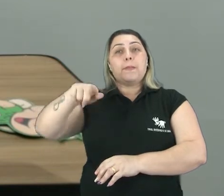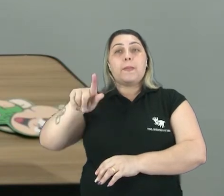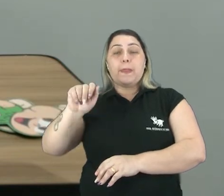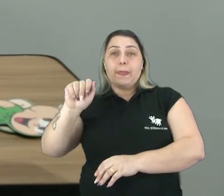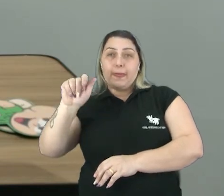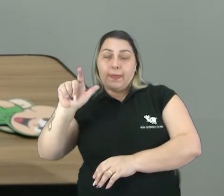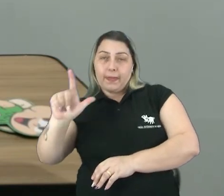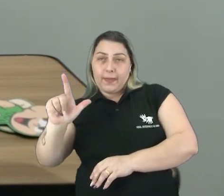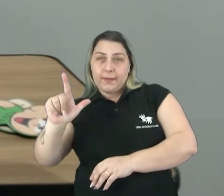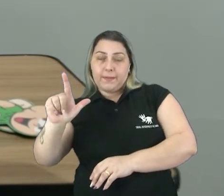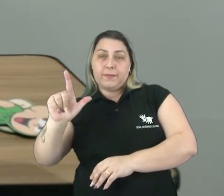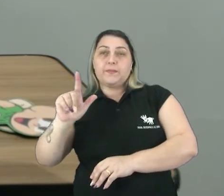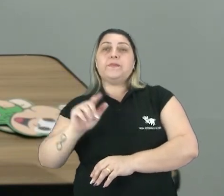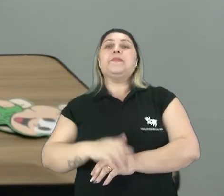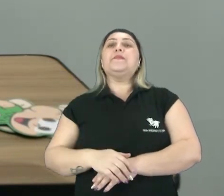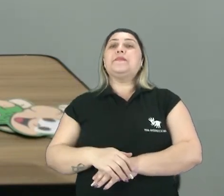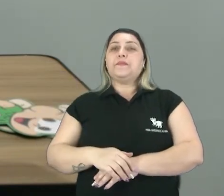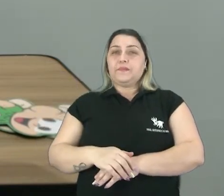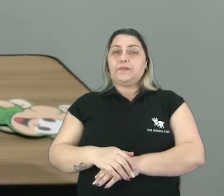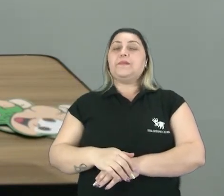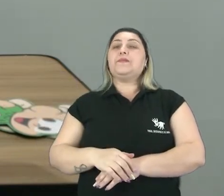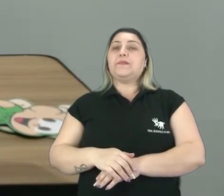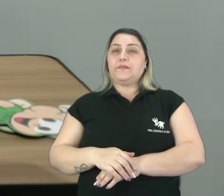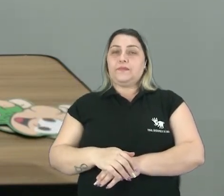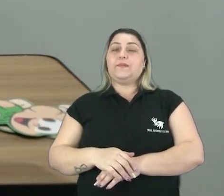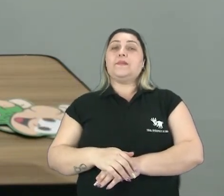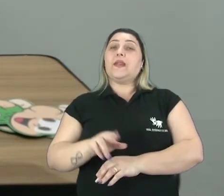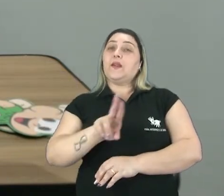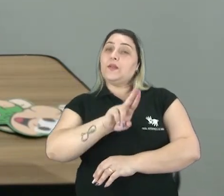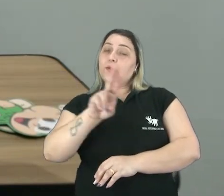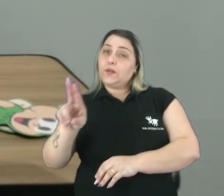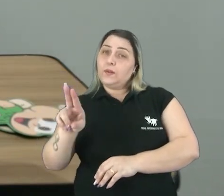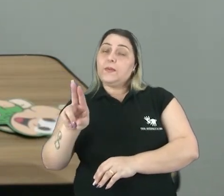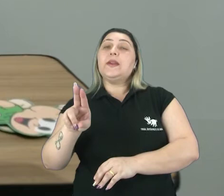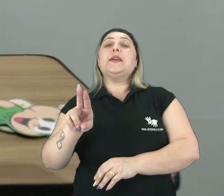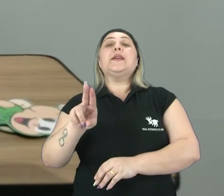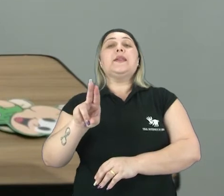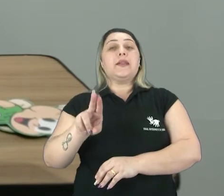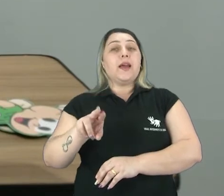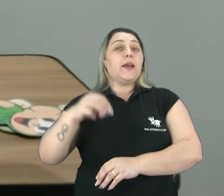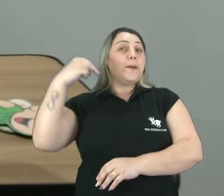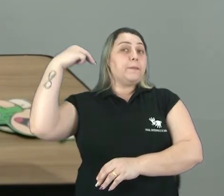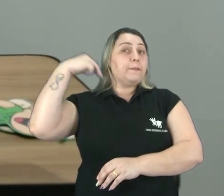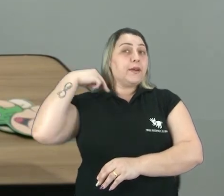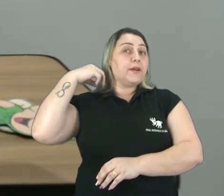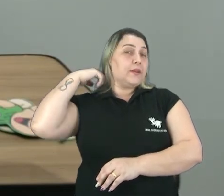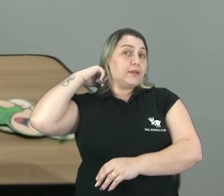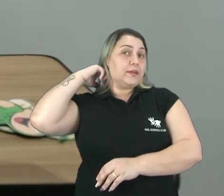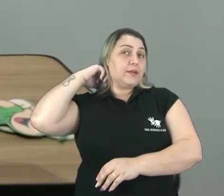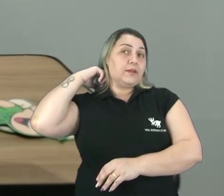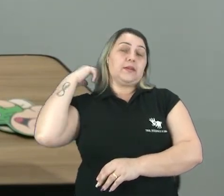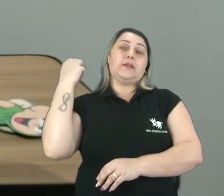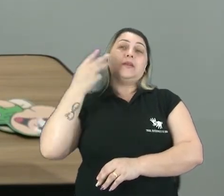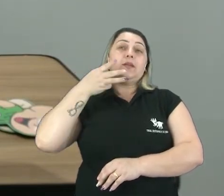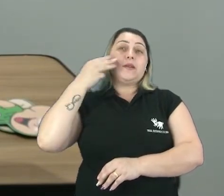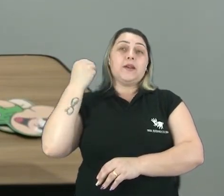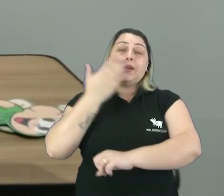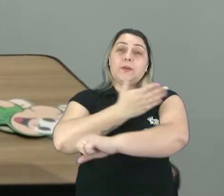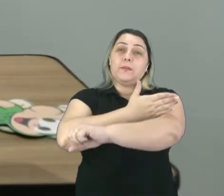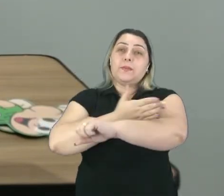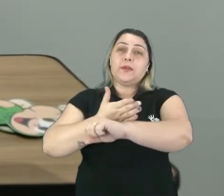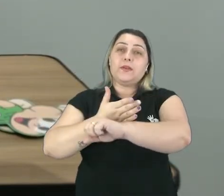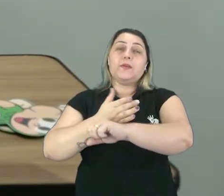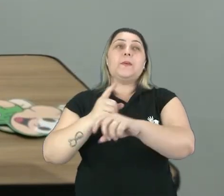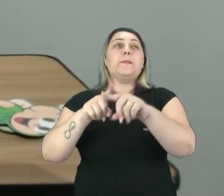Mingau, isso mesmo, Mingau é o nome do animalzinho de estimação da Magali, que é um gatinho